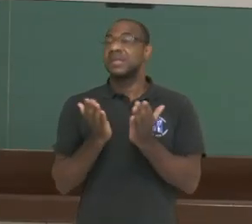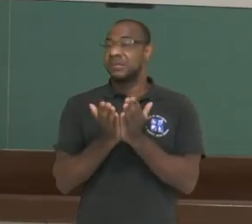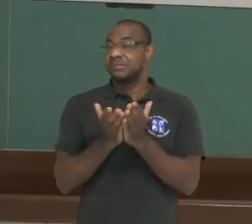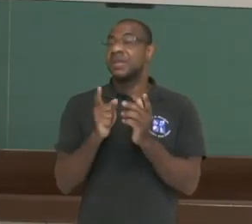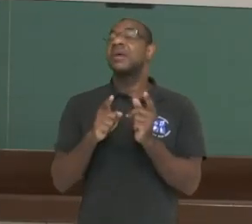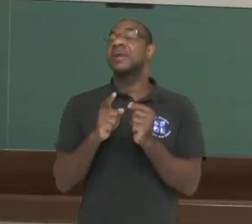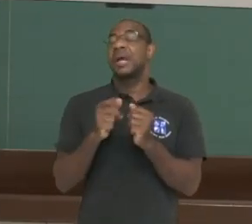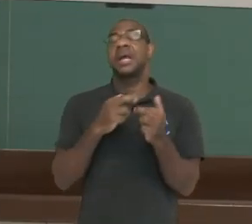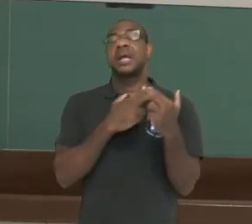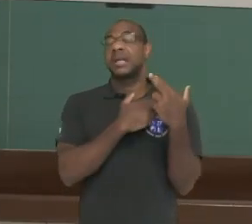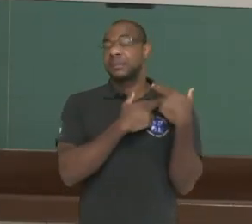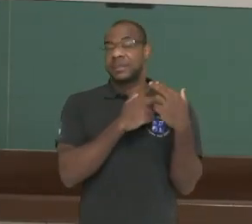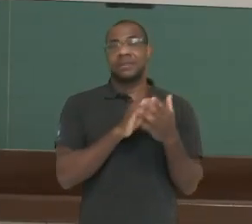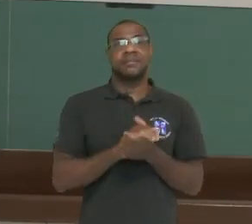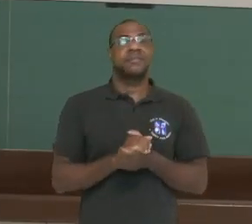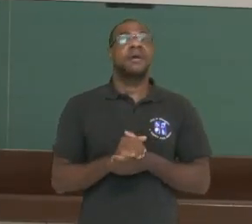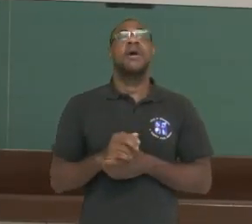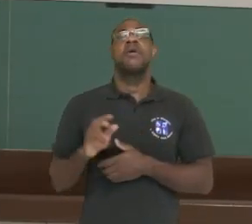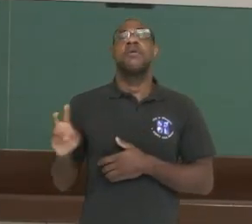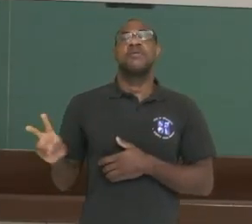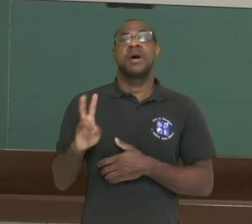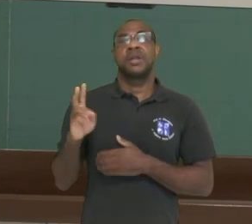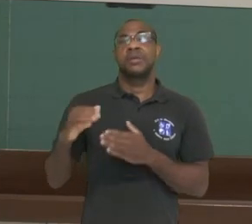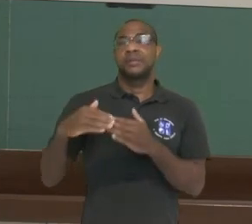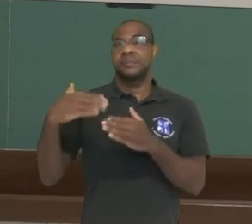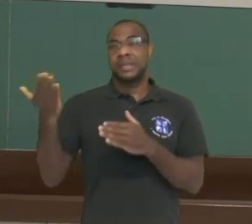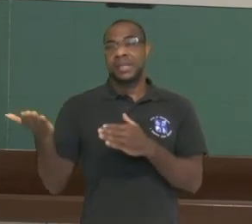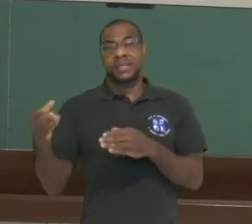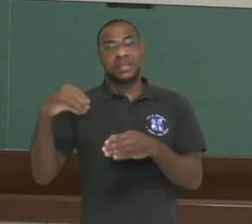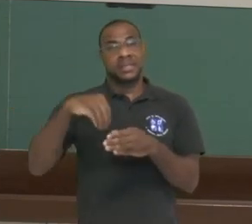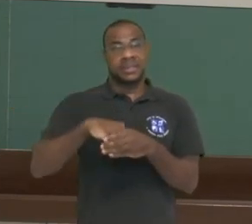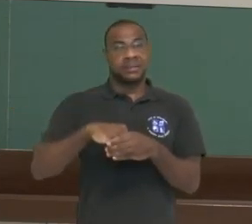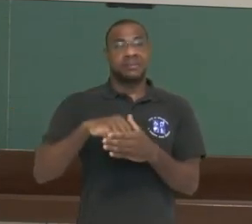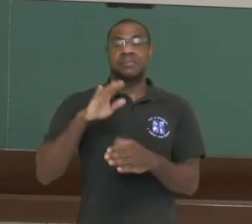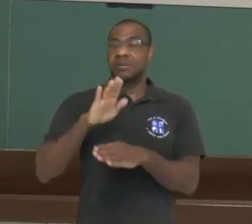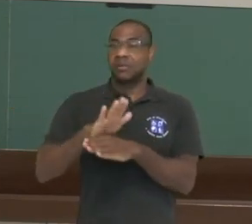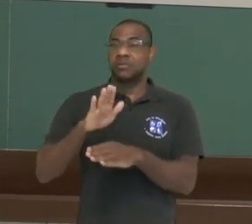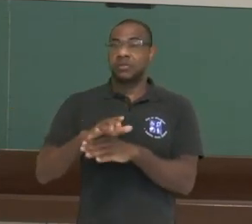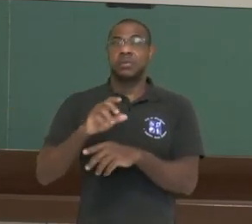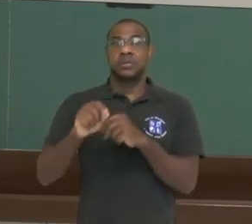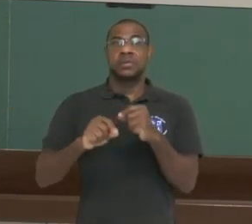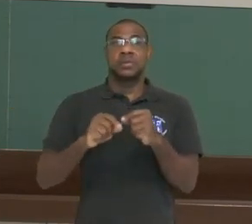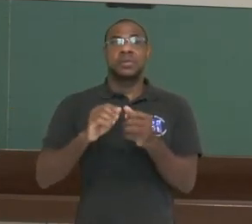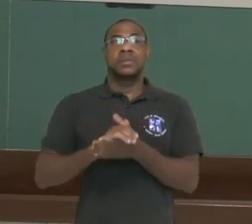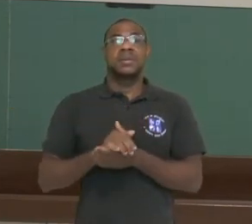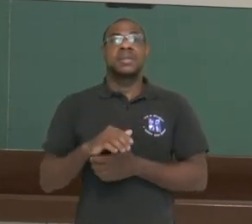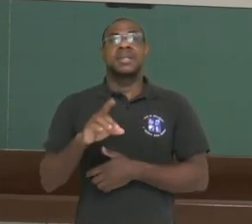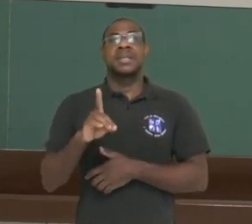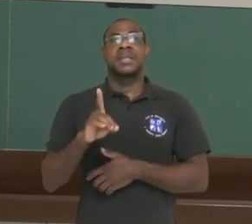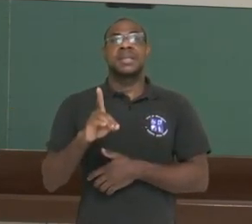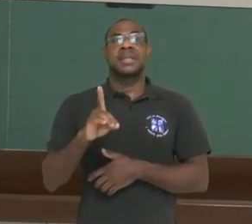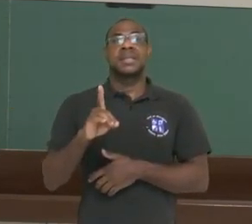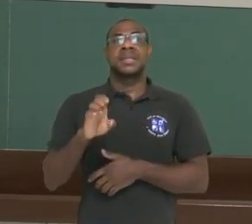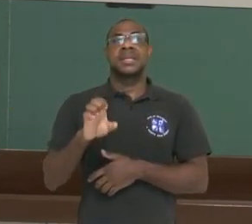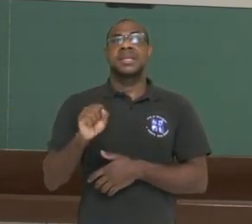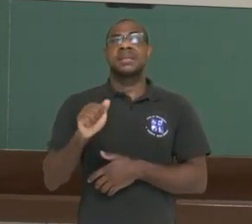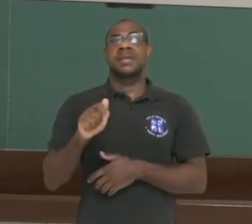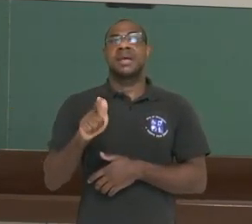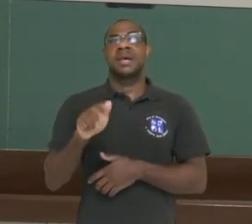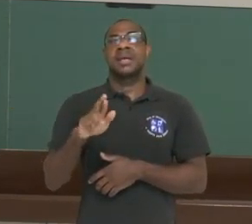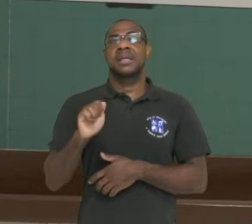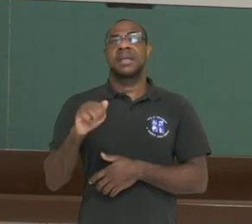Fatores internos e externos desorganizam o império e contribuem para essa desagregação. Então, professor, palavra desagregação